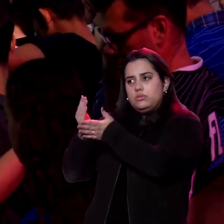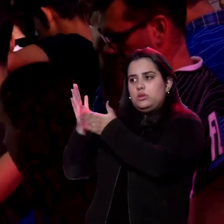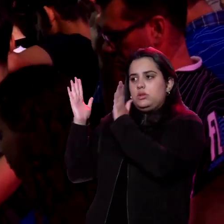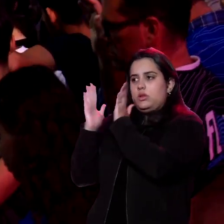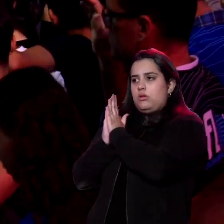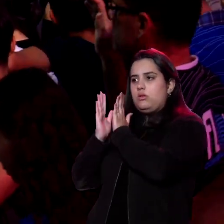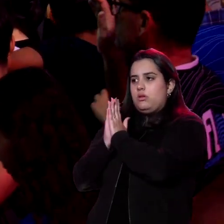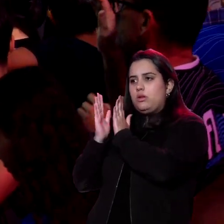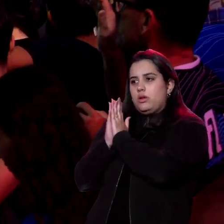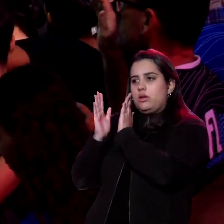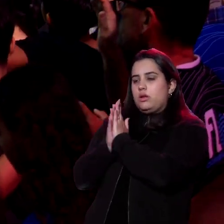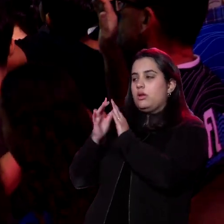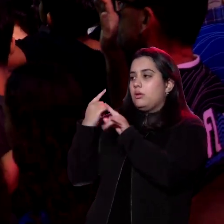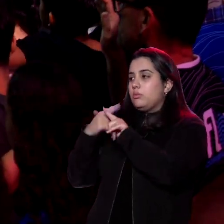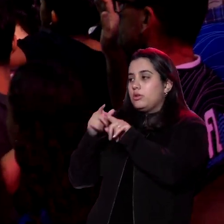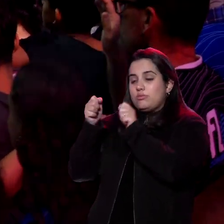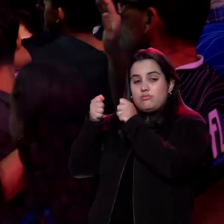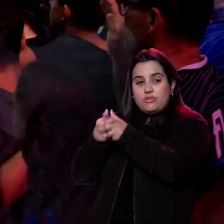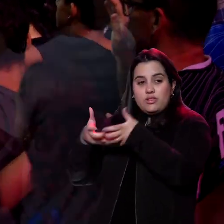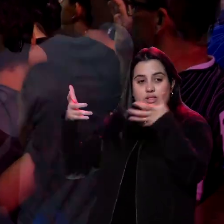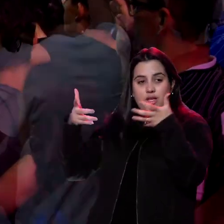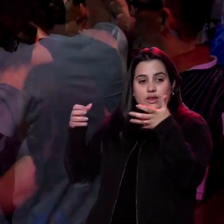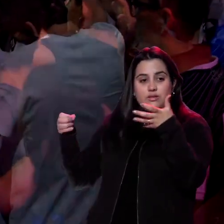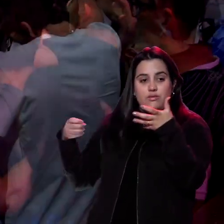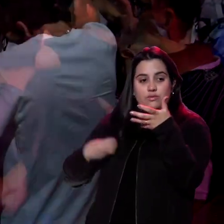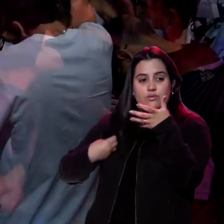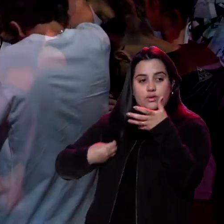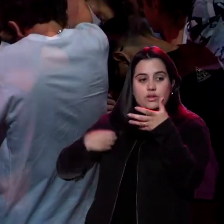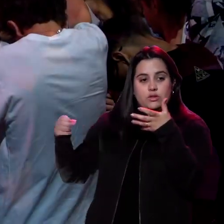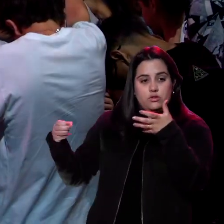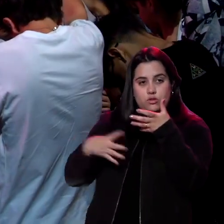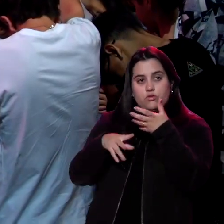porque o milagre do novo nascimento vai acontecer agora.